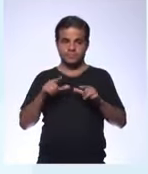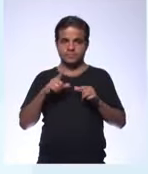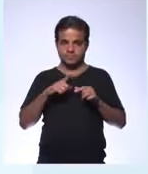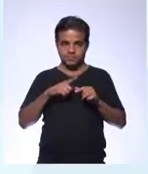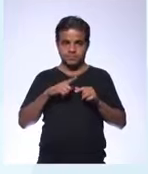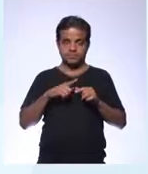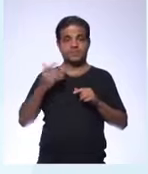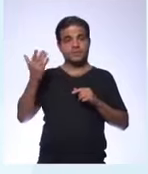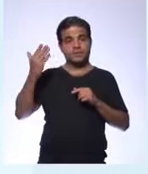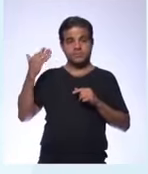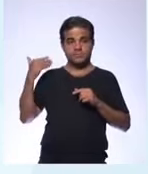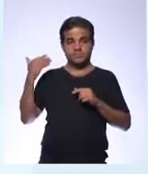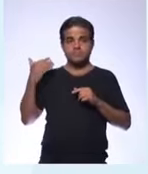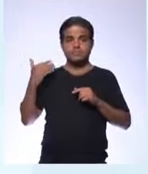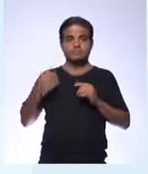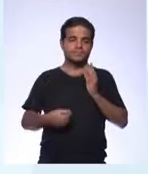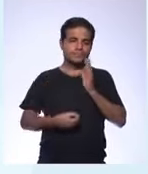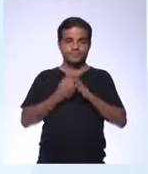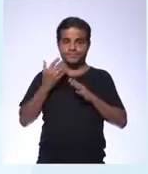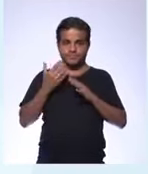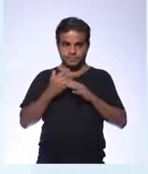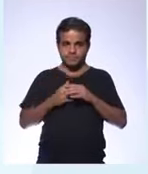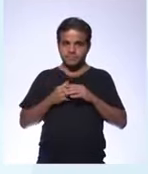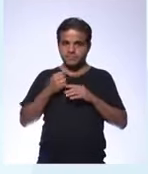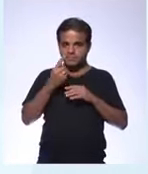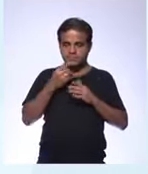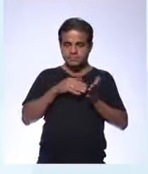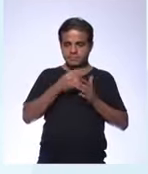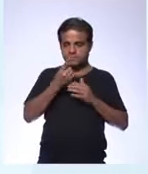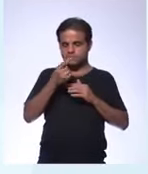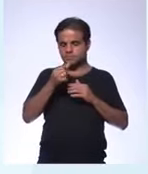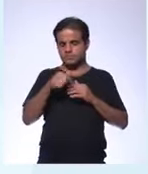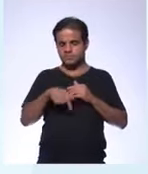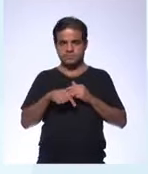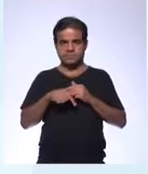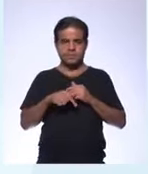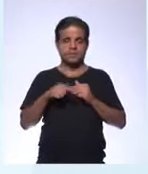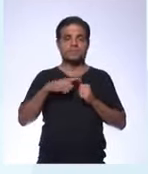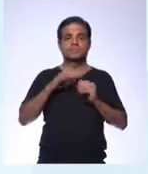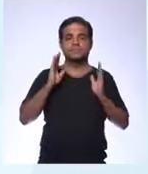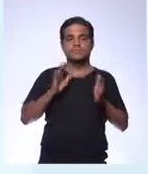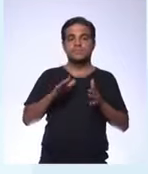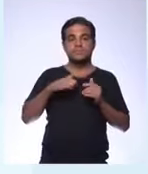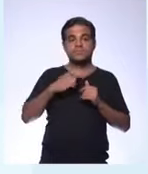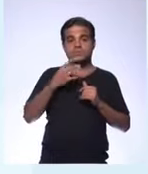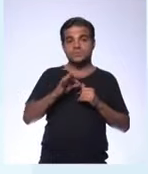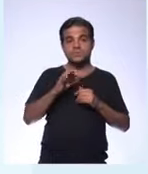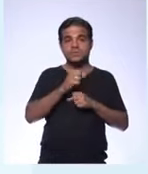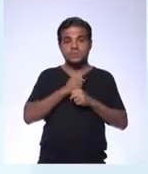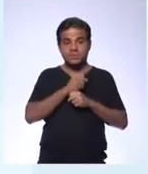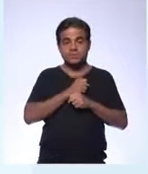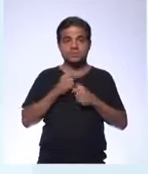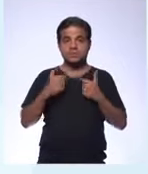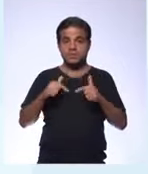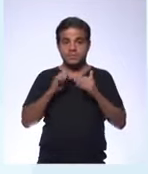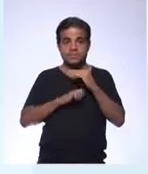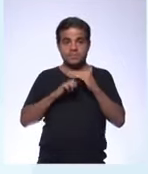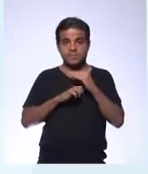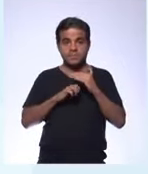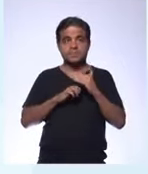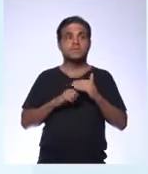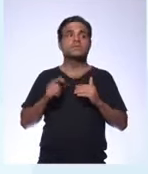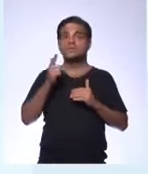porque na época, a legislação anterior a 67 dizia que um trabalhador que já tinha 10 anos de casa, 10 anos numa empresa,